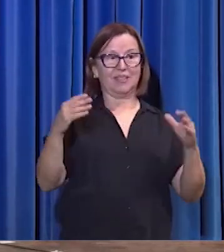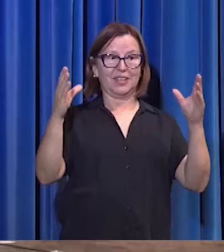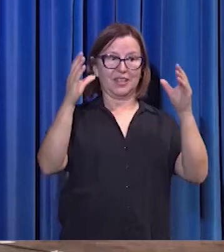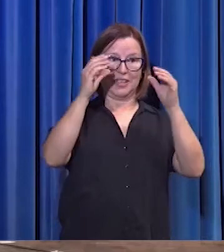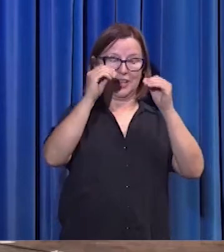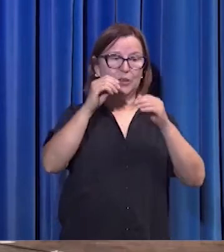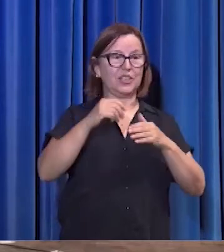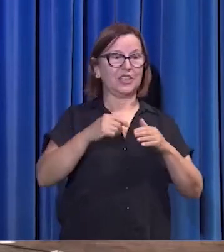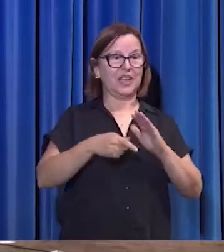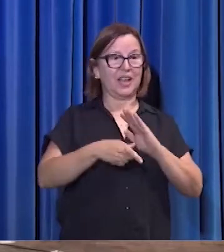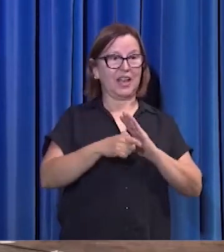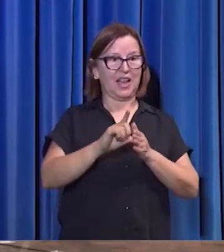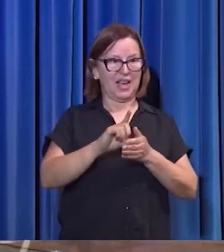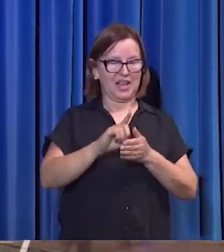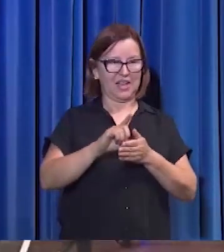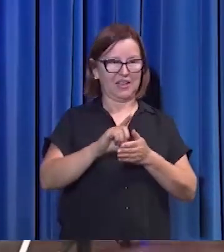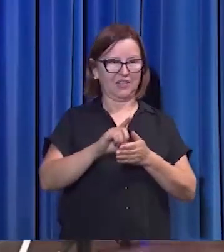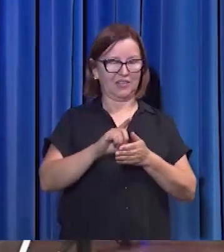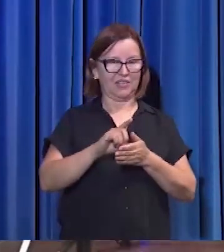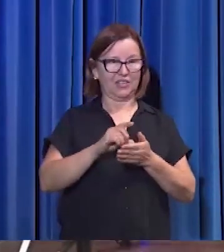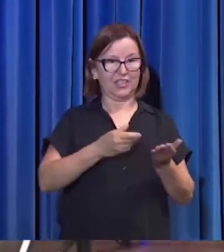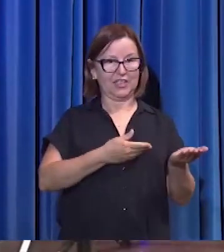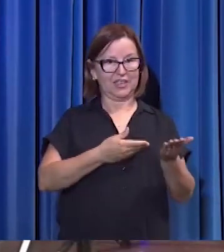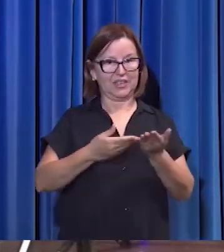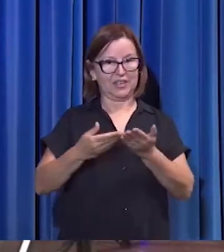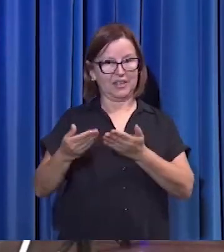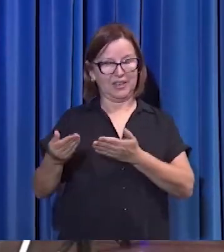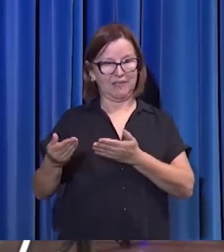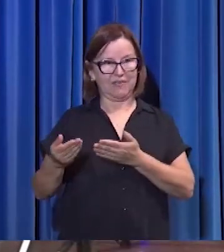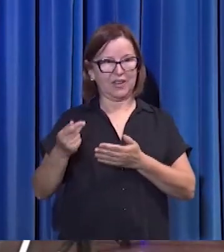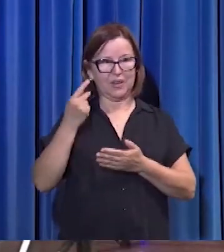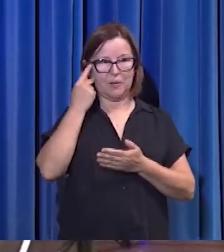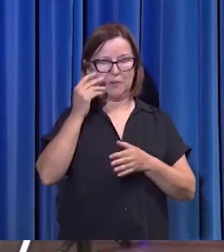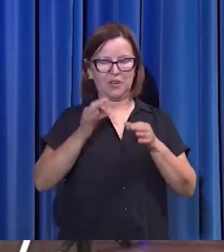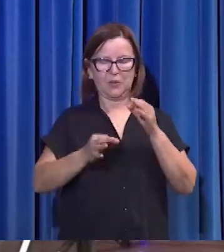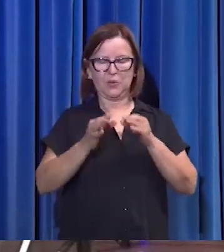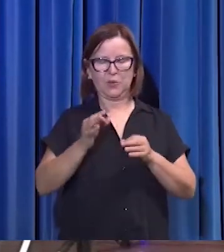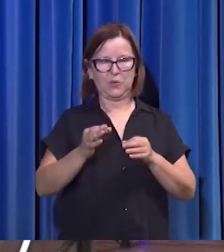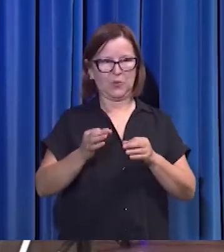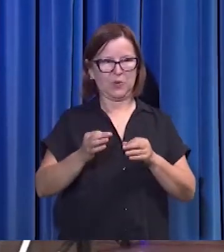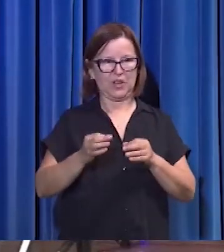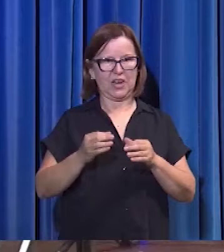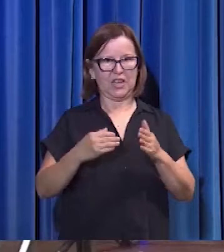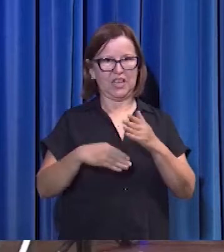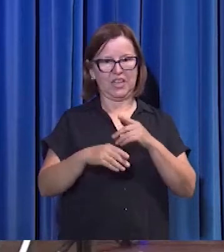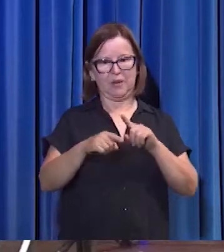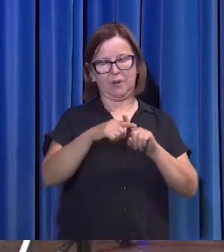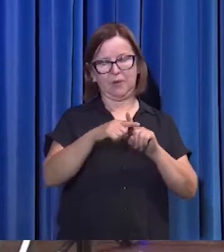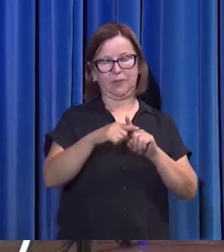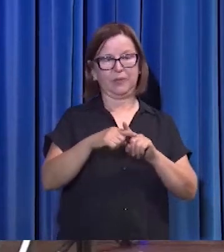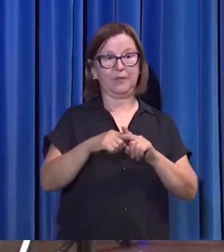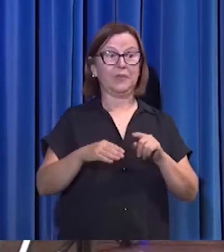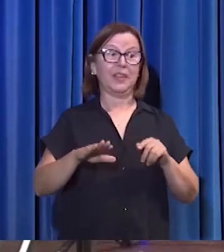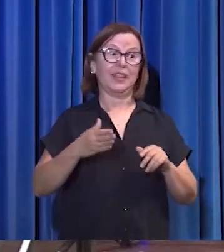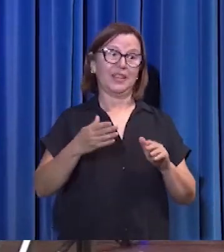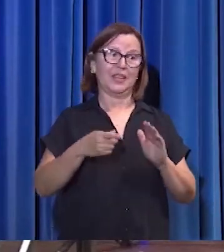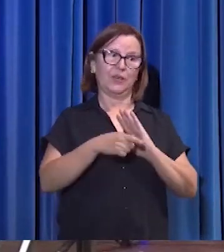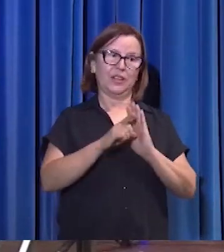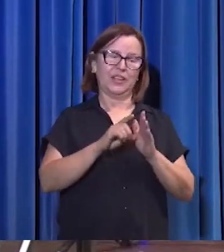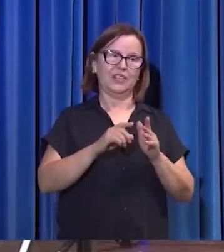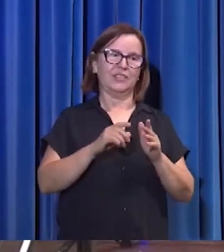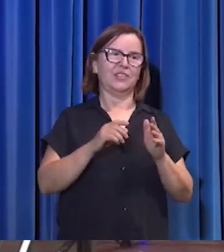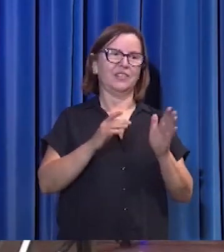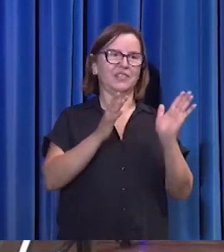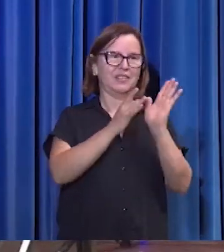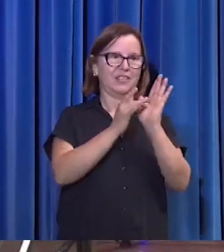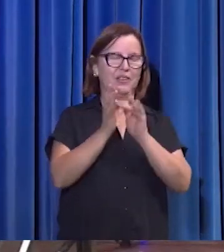dele ser levado para ser julgado e depois ser crucificado. E aí ele fala assim, olha, não posso